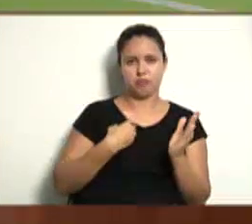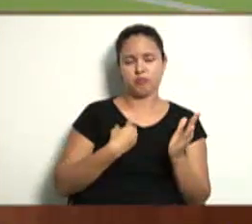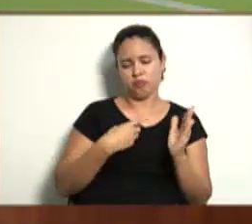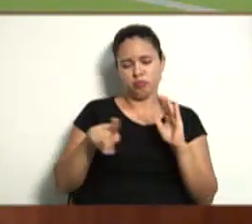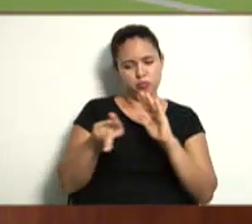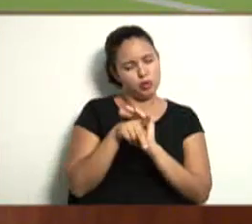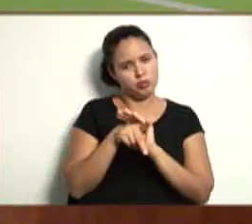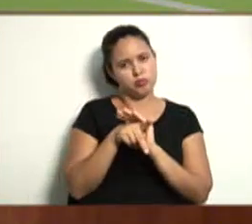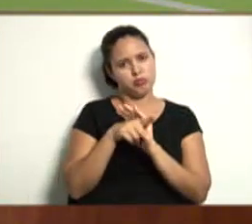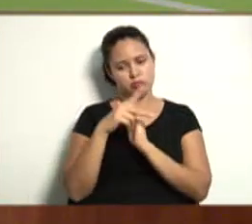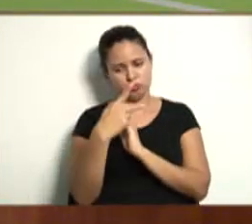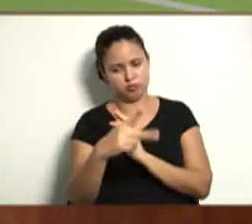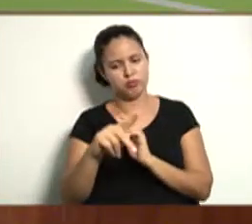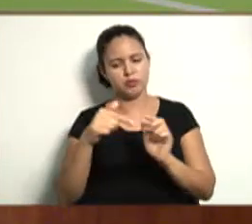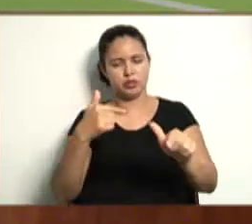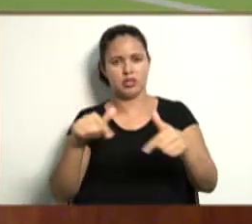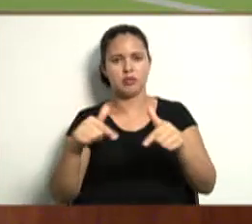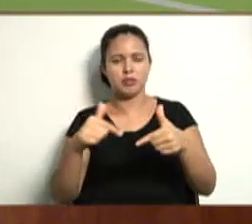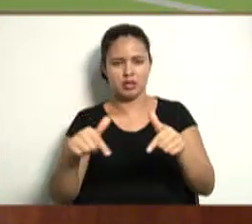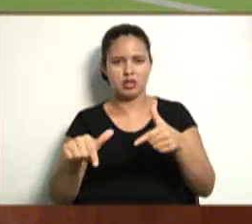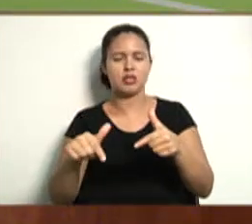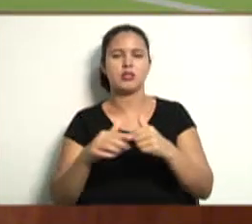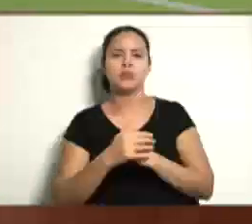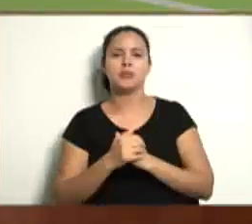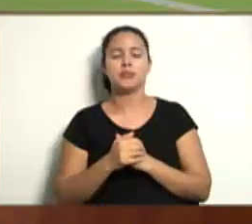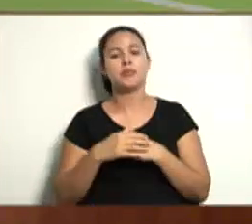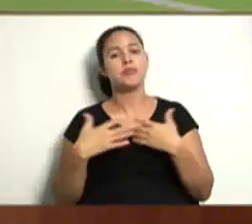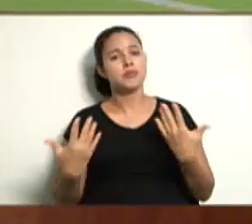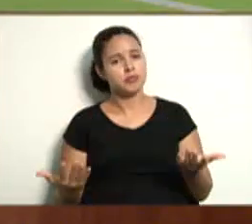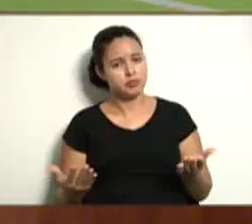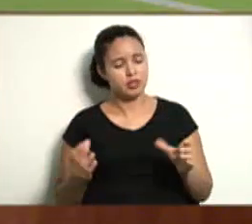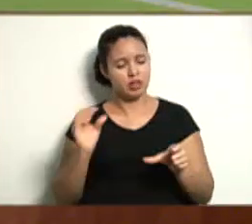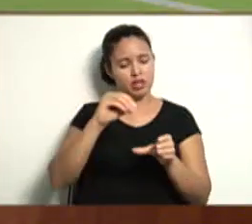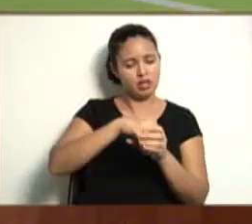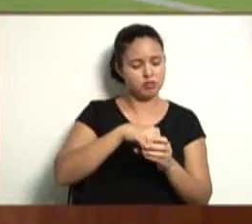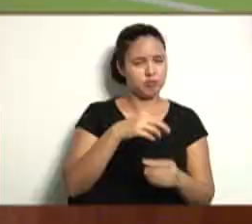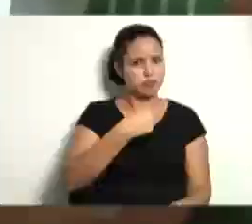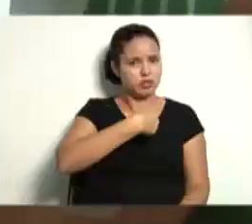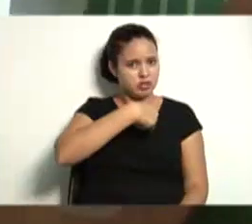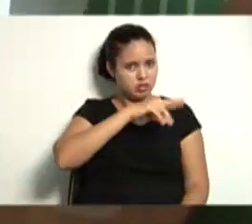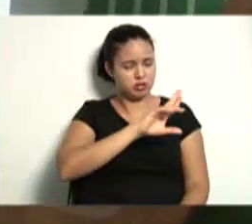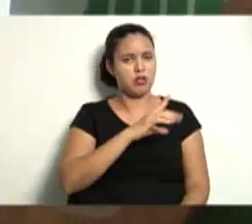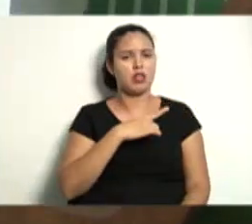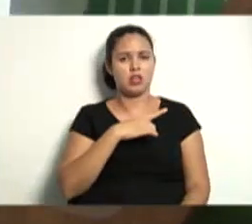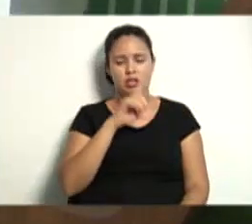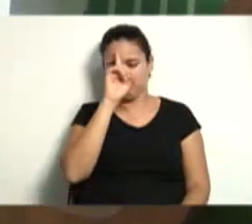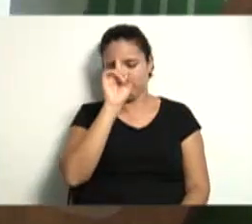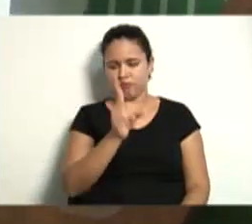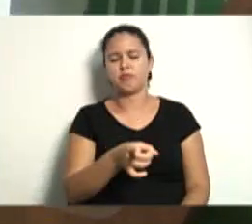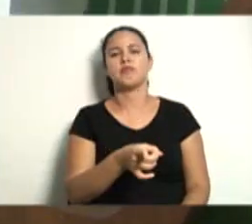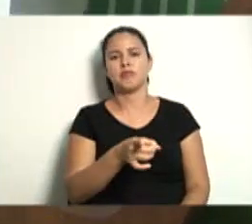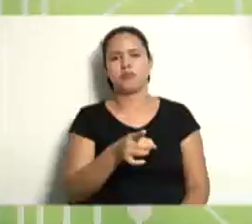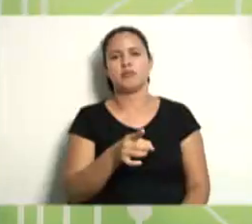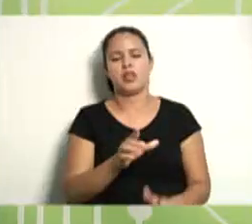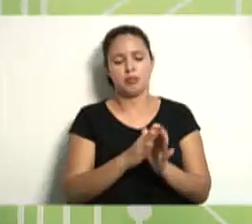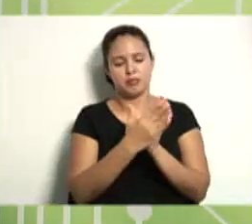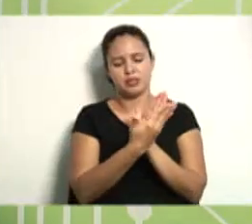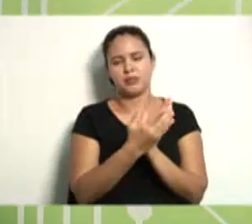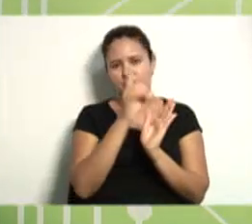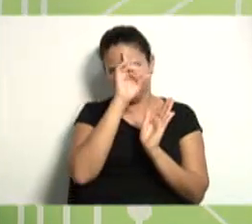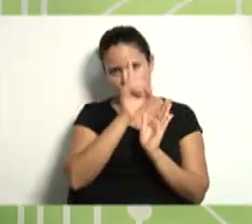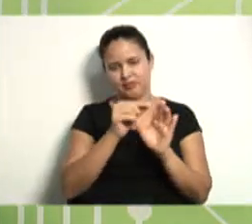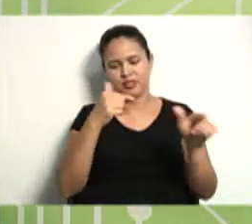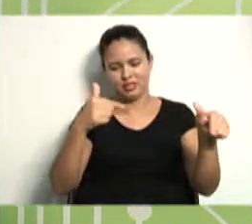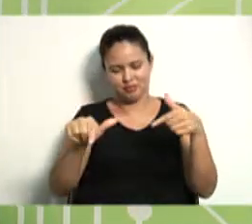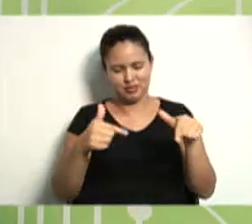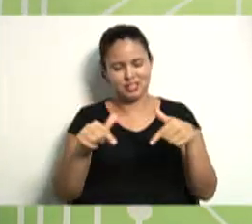É especificado, inclusive, nas próprias religiões. Obrigada, professor. Então, gente, é isso.